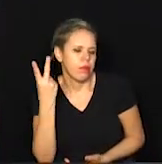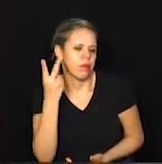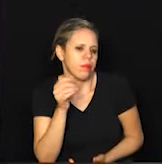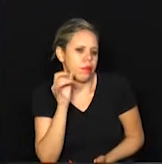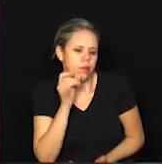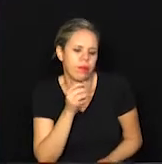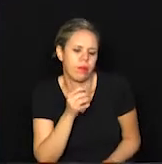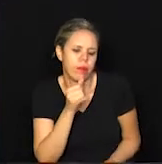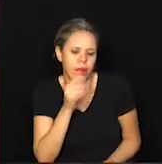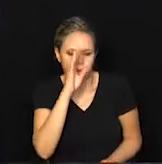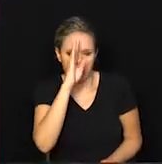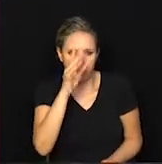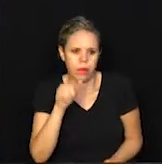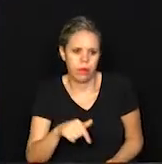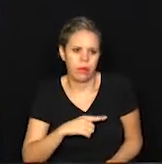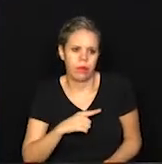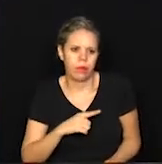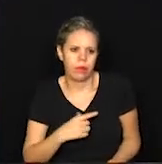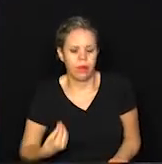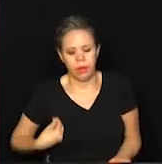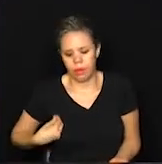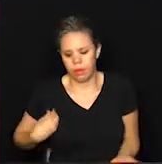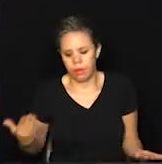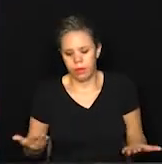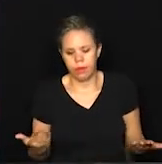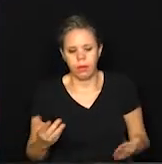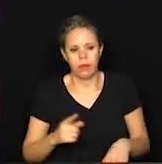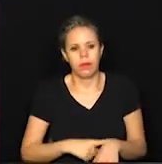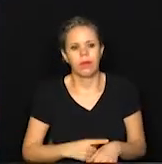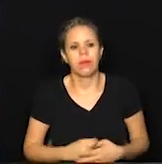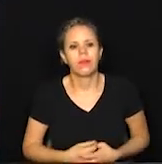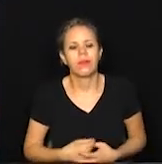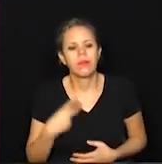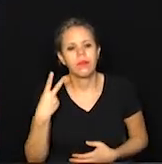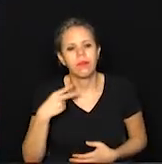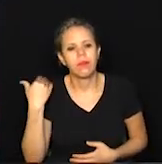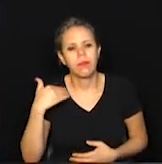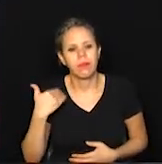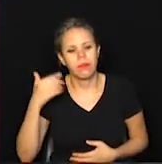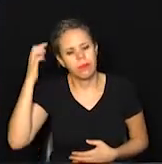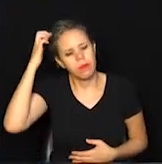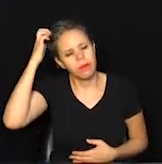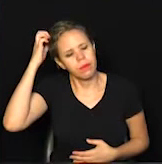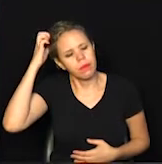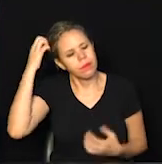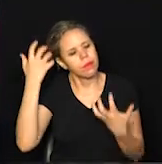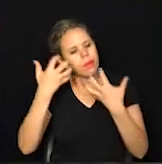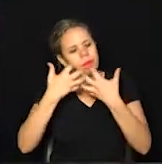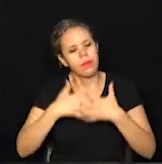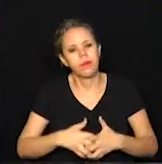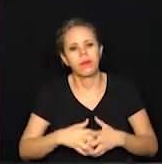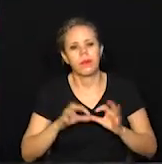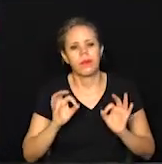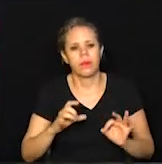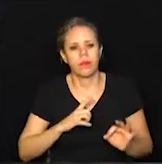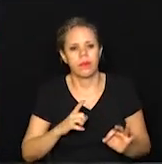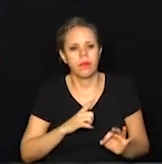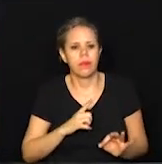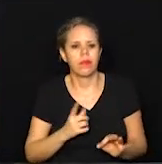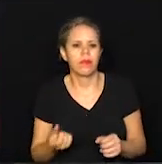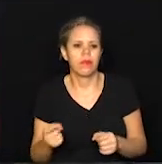a prioridade que se tem à vida nesse momento. A vereadora Mariana Conte relatou muito bem que teve aí recuo